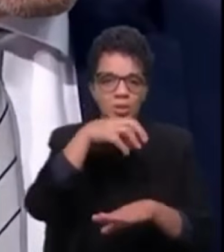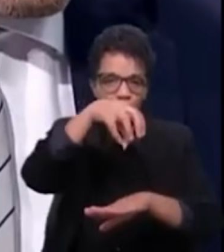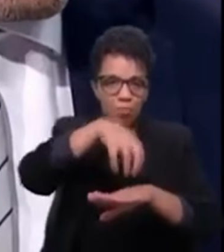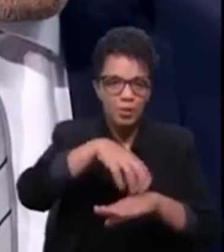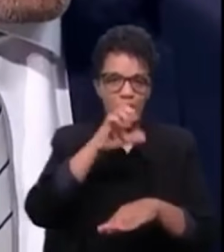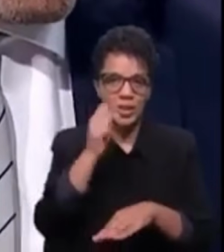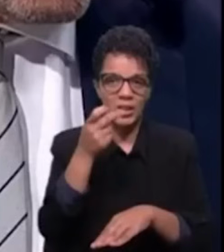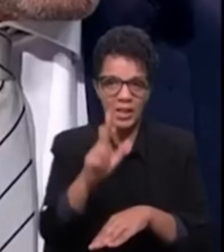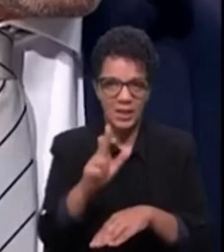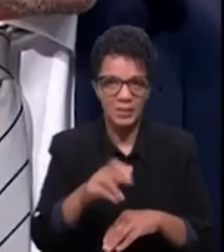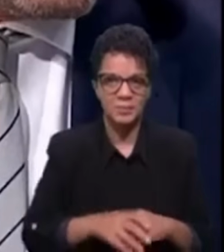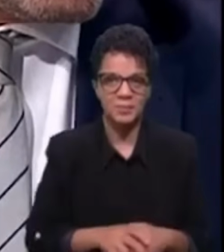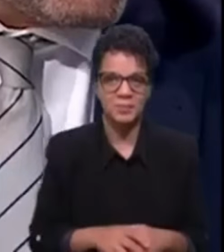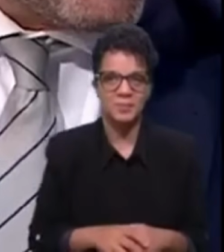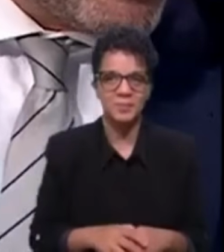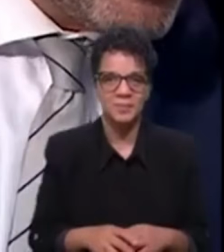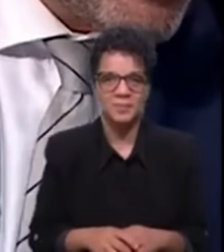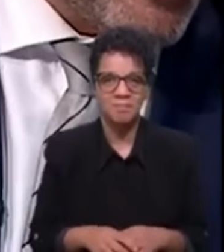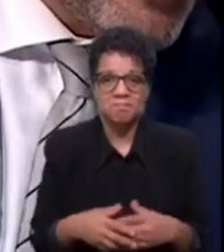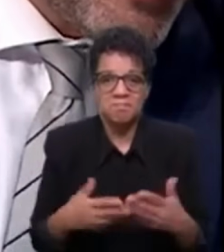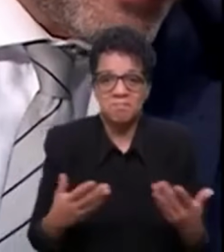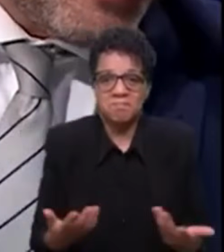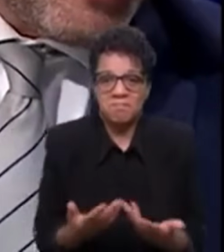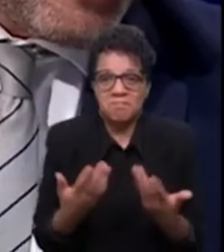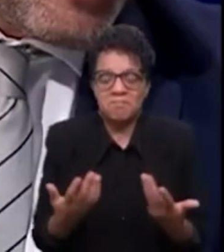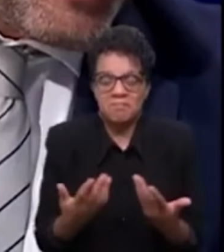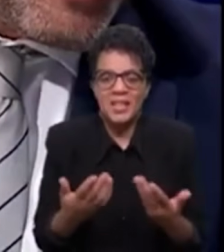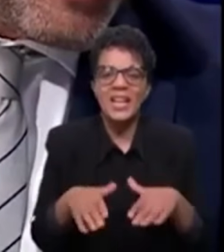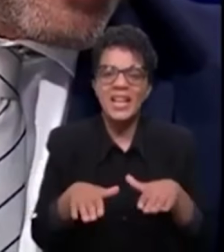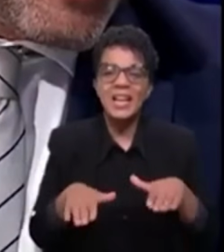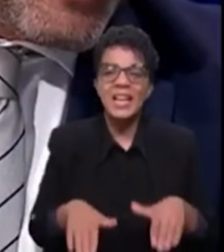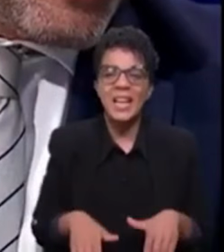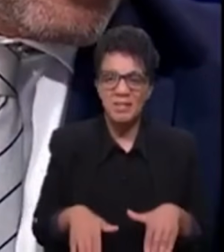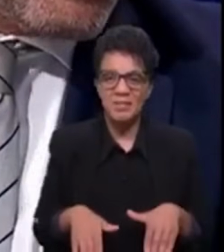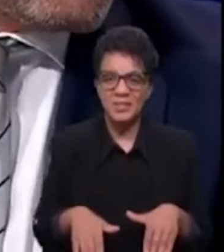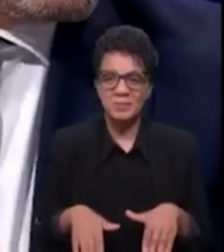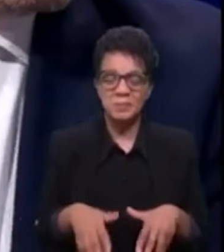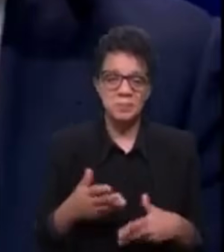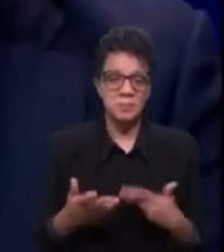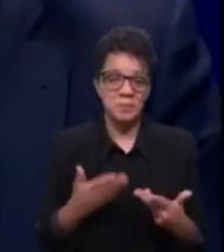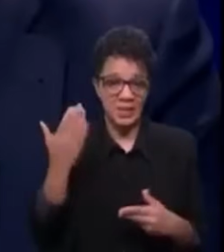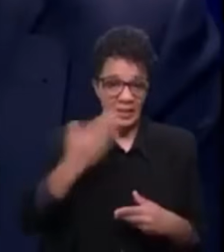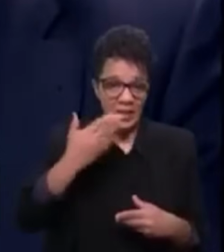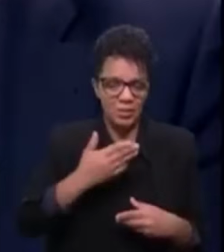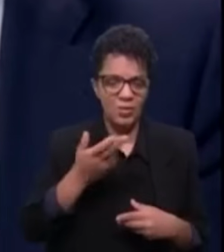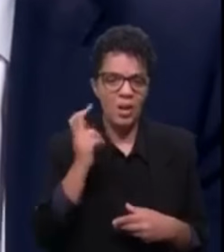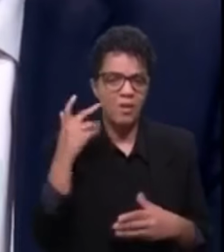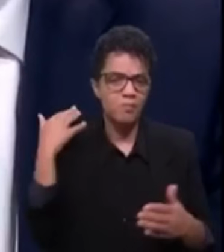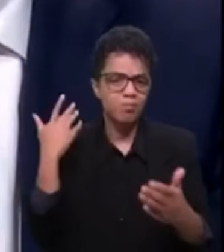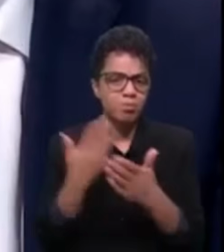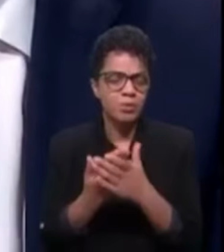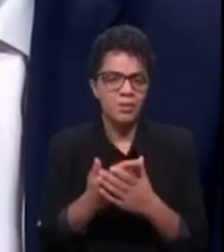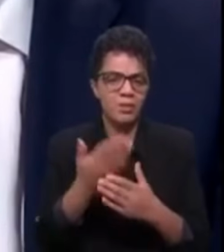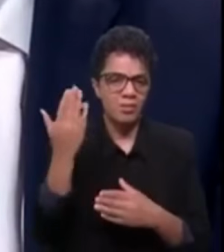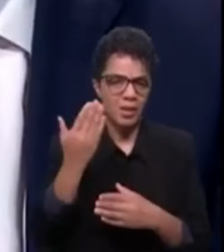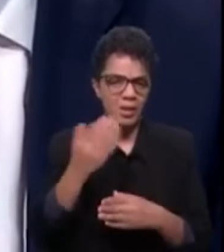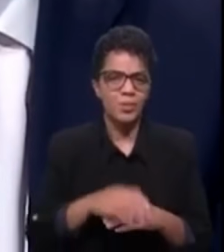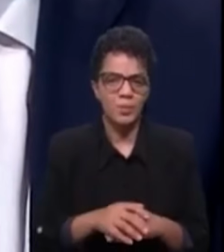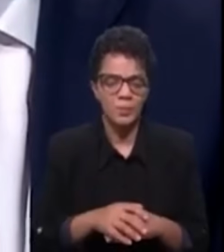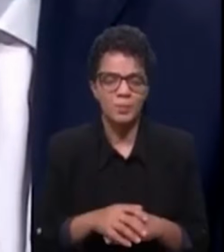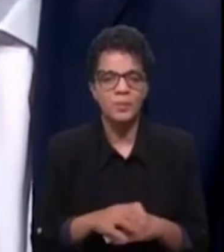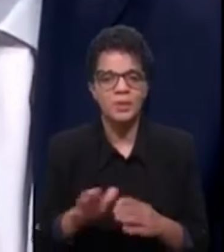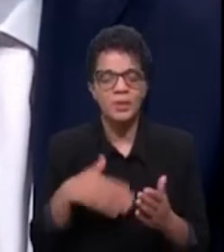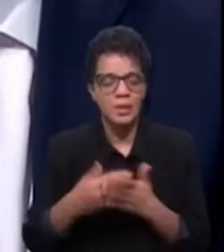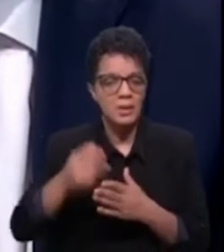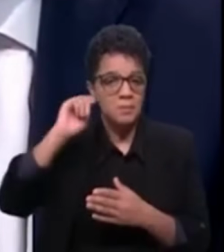eh Enfim no caso do direito à greve que é uma questão debatida há muitos anos e que coloca em causa